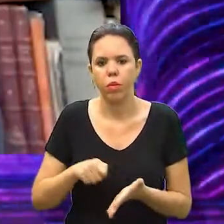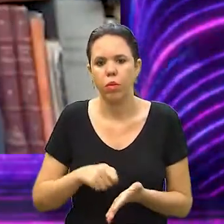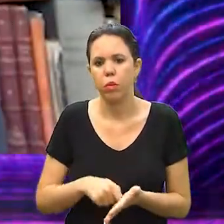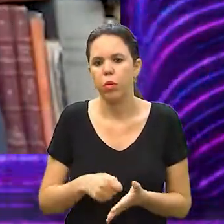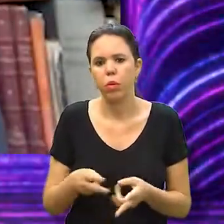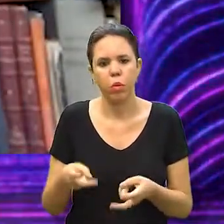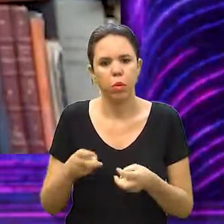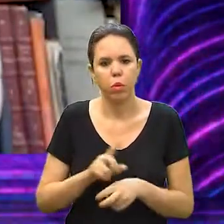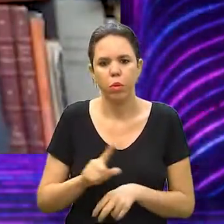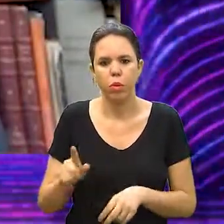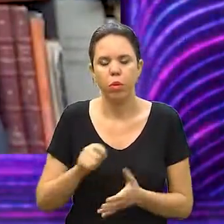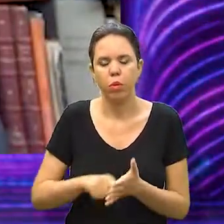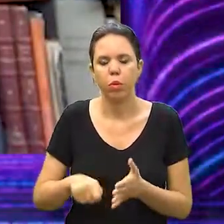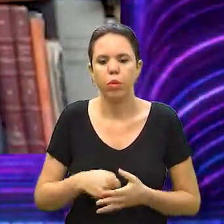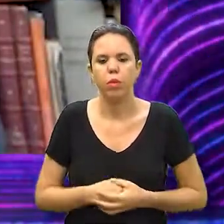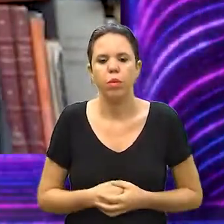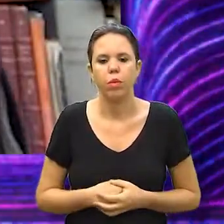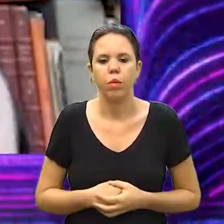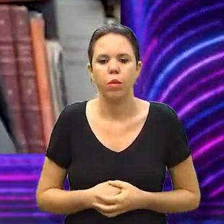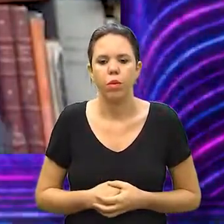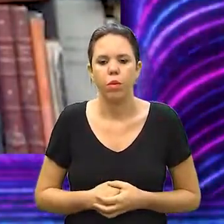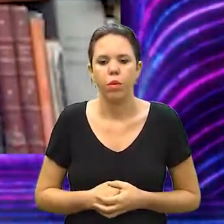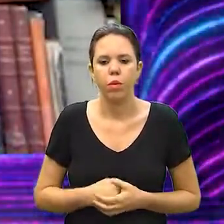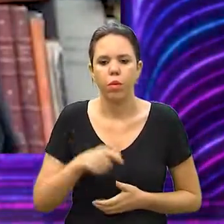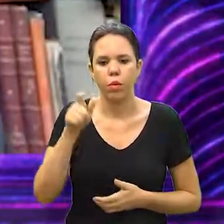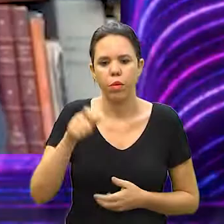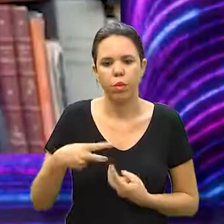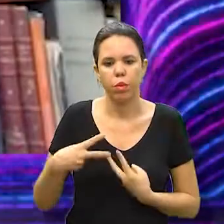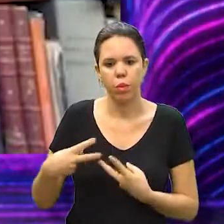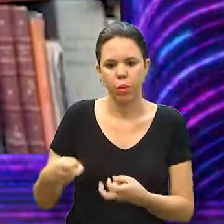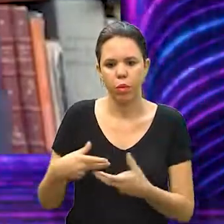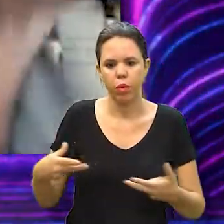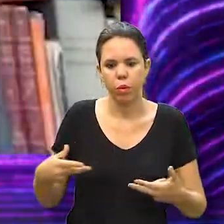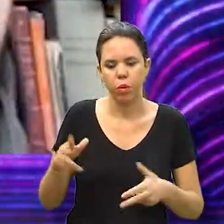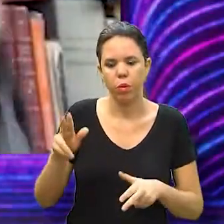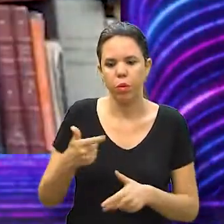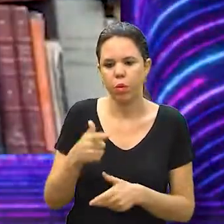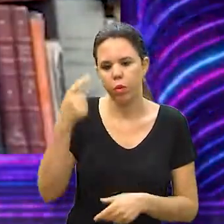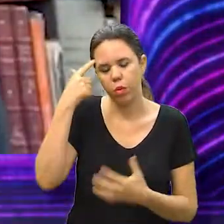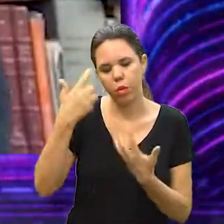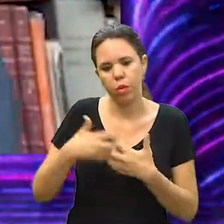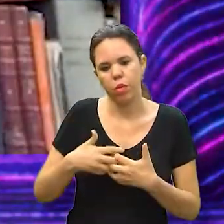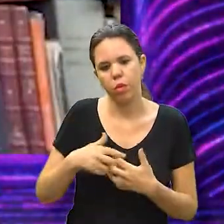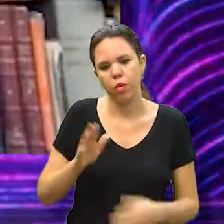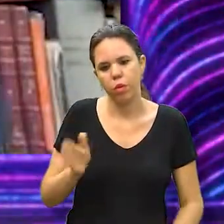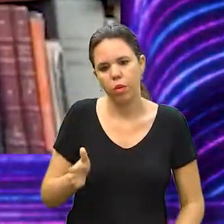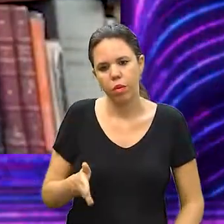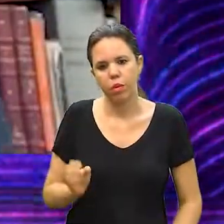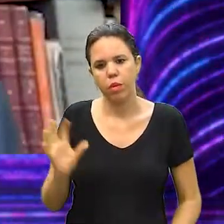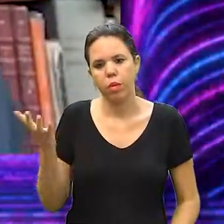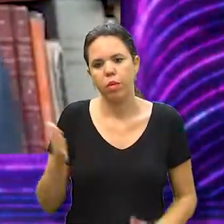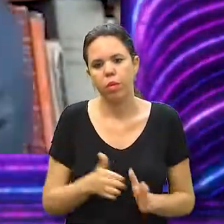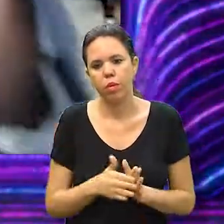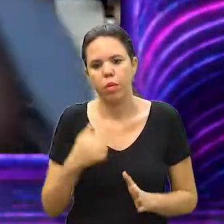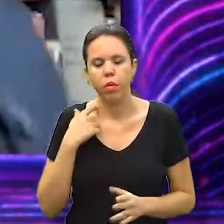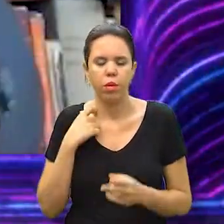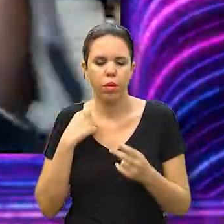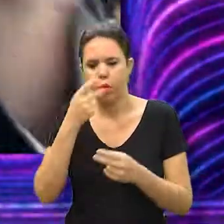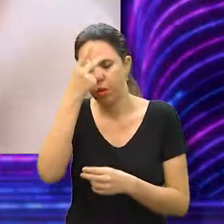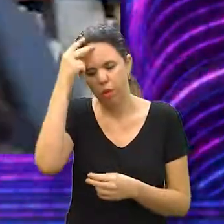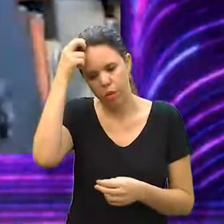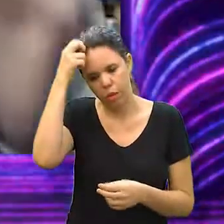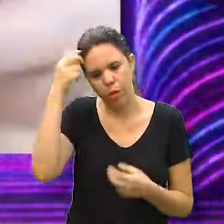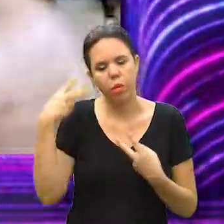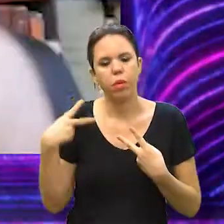não detectou quando ele estava escrevendo. Então, a pessoa percebe coisas que eu nunca tinha pensado. Isso já está acontecendo. Pessoas